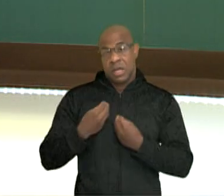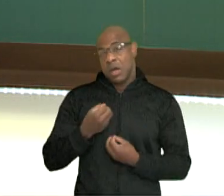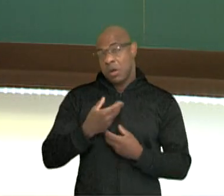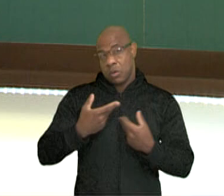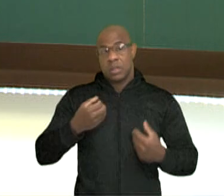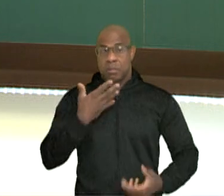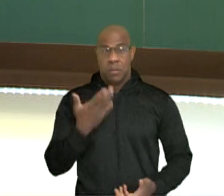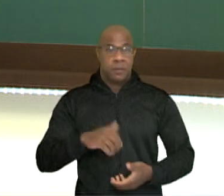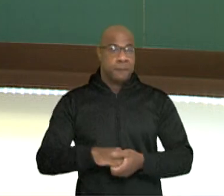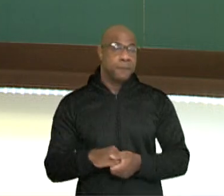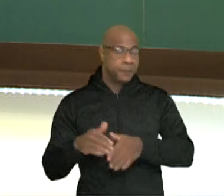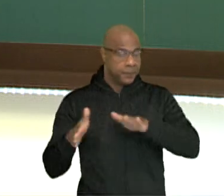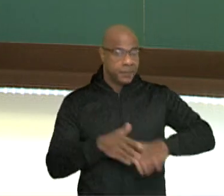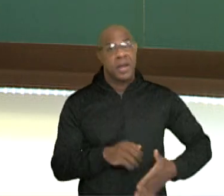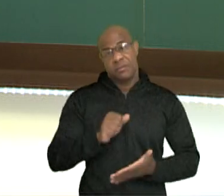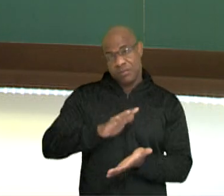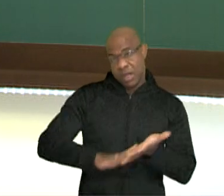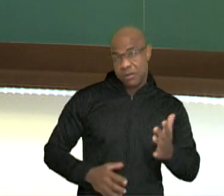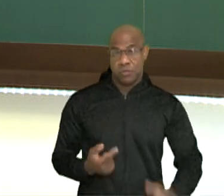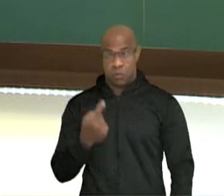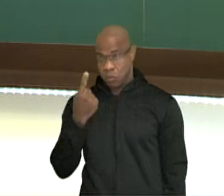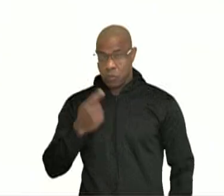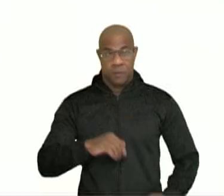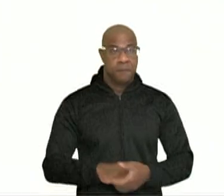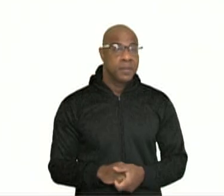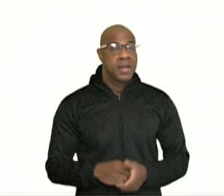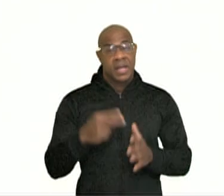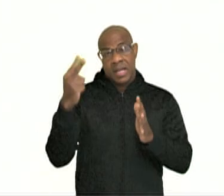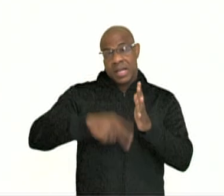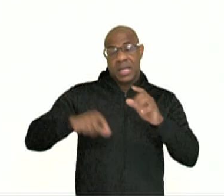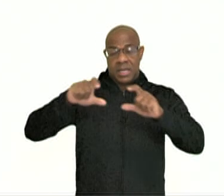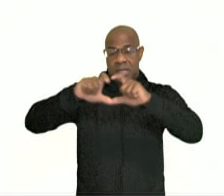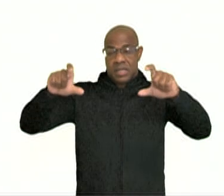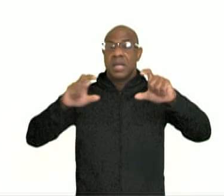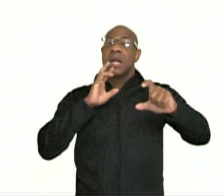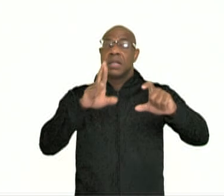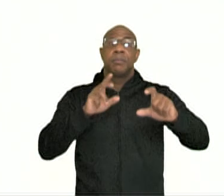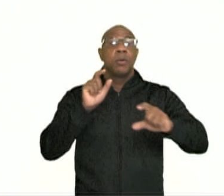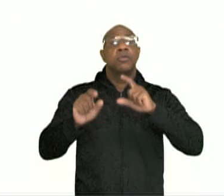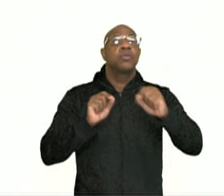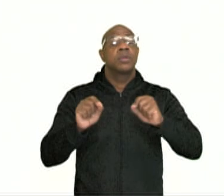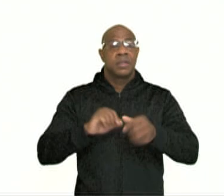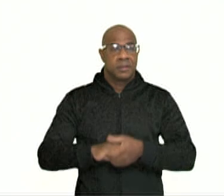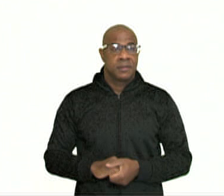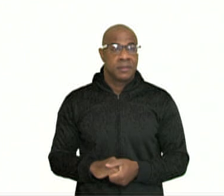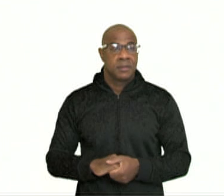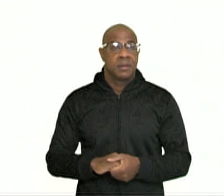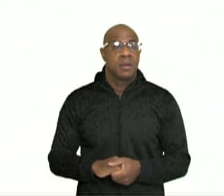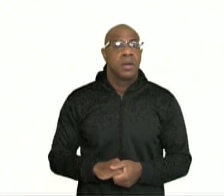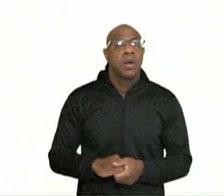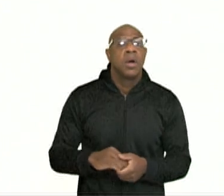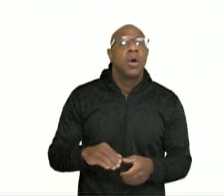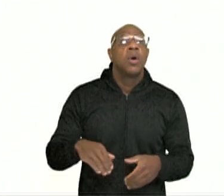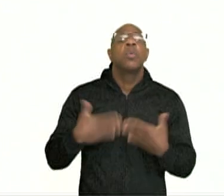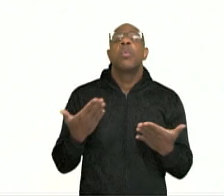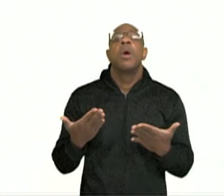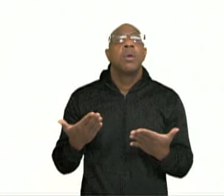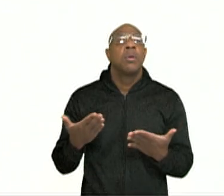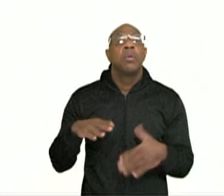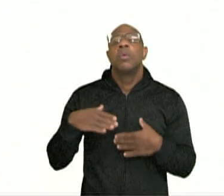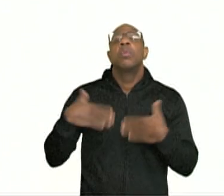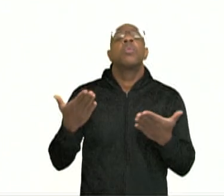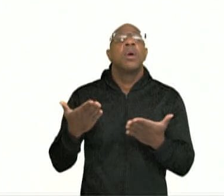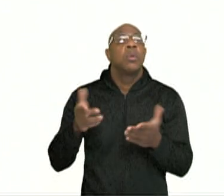Então, observe então a nossa atividade número 1. Leia o trecho e responda o seguinte para mim. Qual fato deu origem a